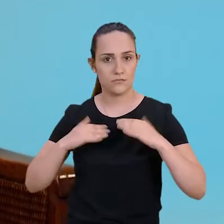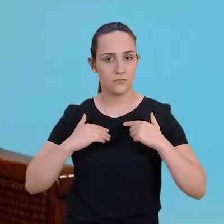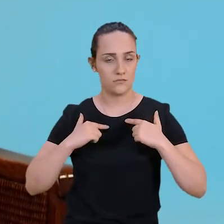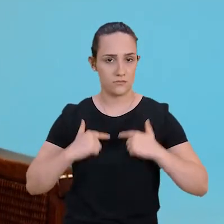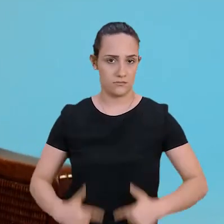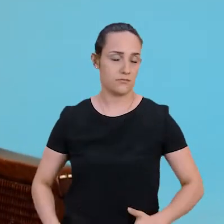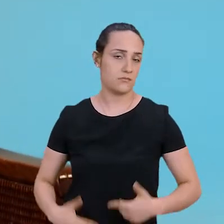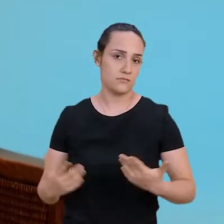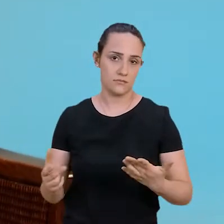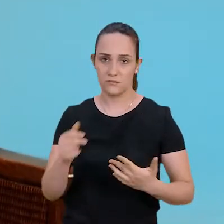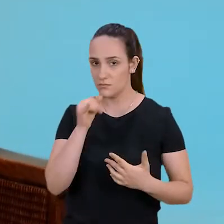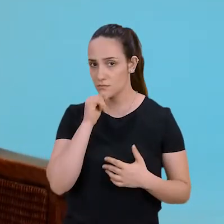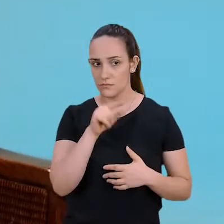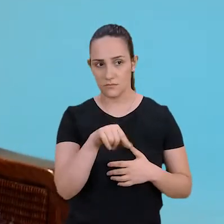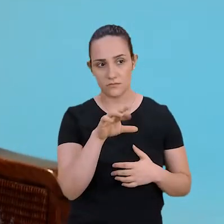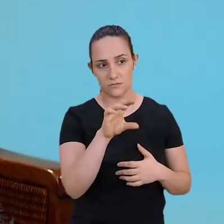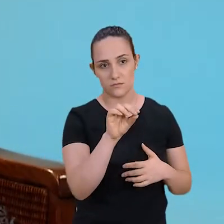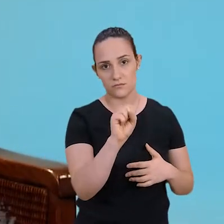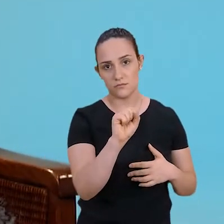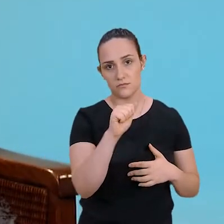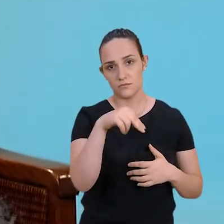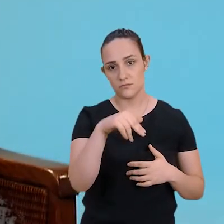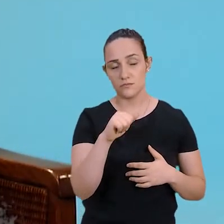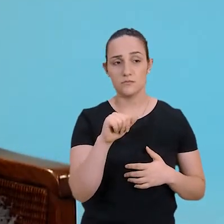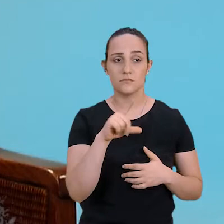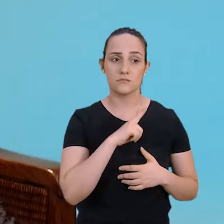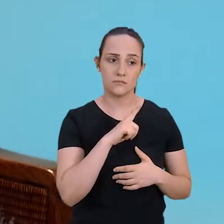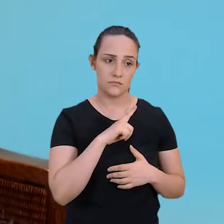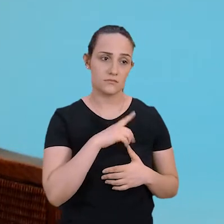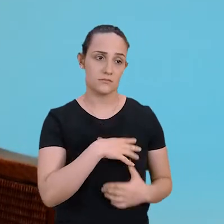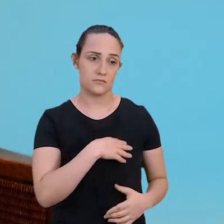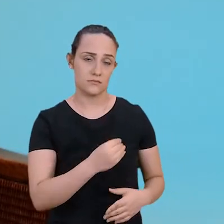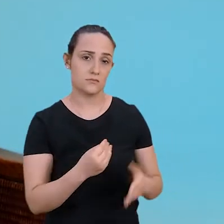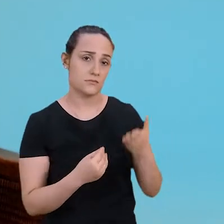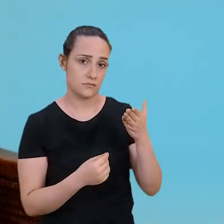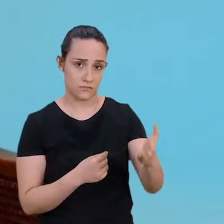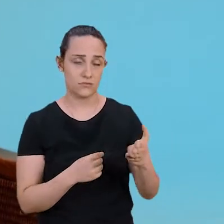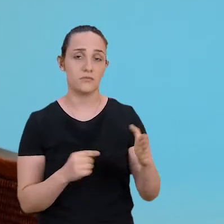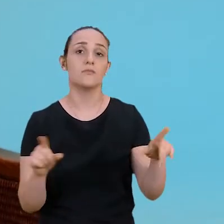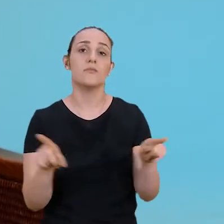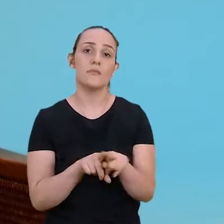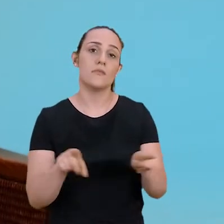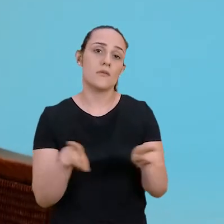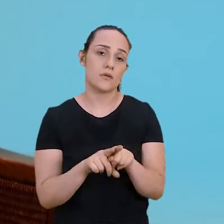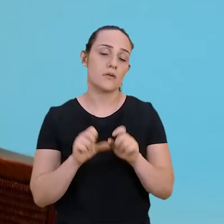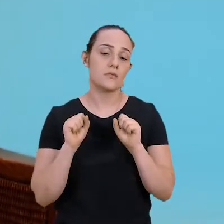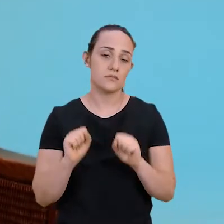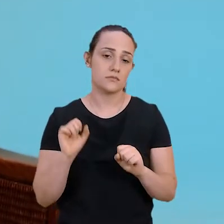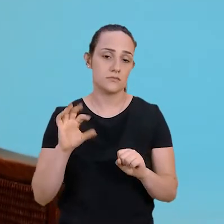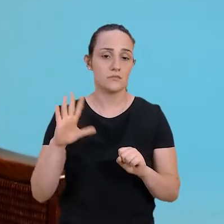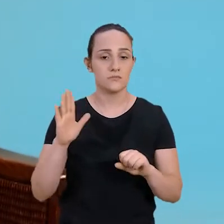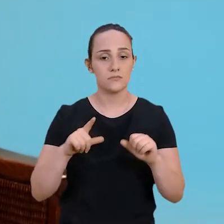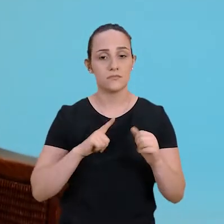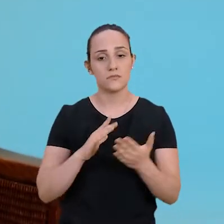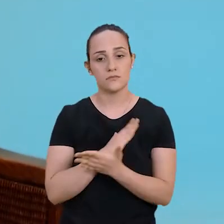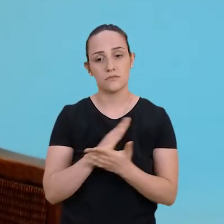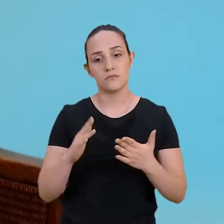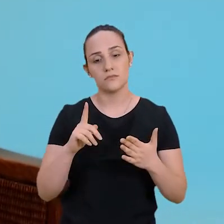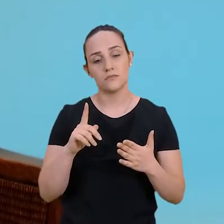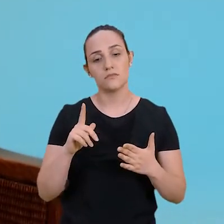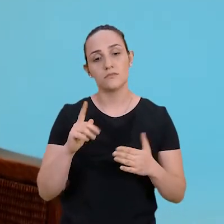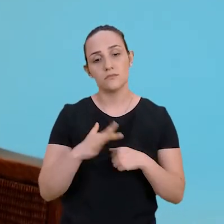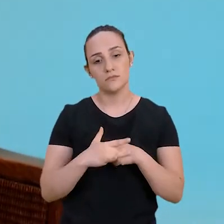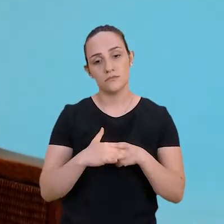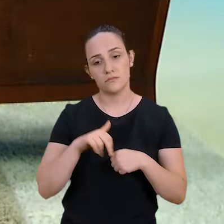dona Rosana, que tem o filho, né, também, e pode ter também no caso dela, que pode acontecer de andar também, né? Essa